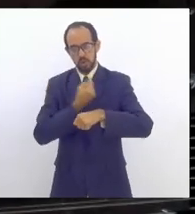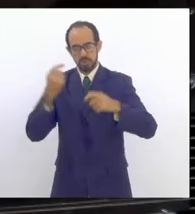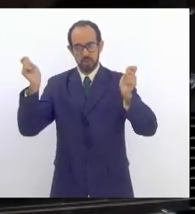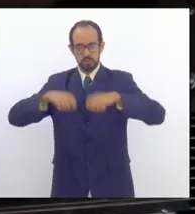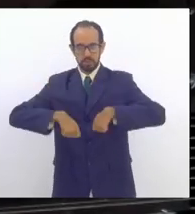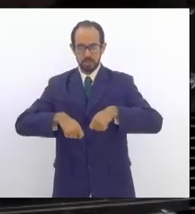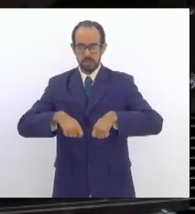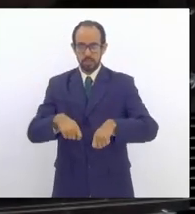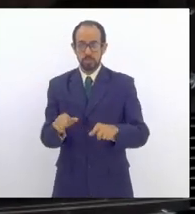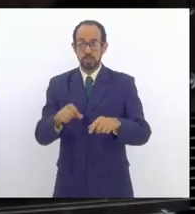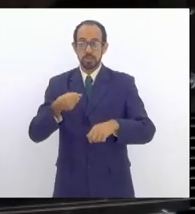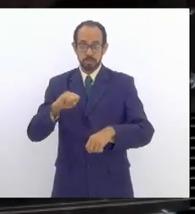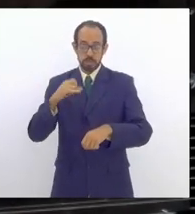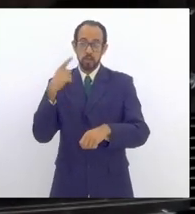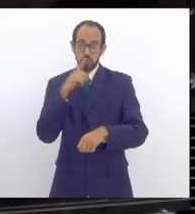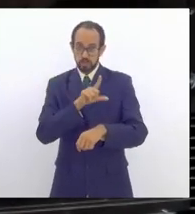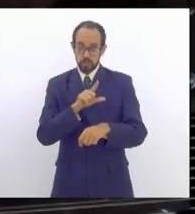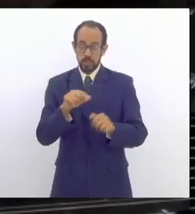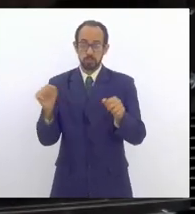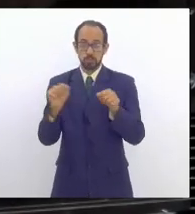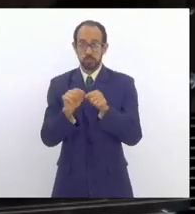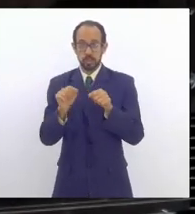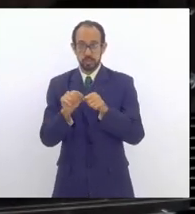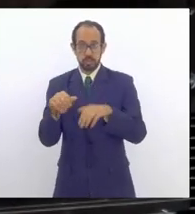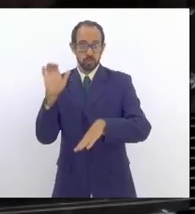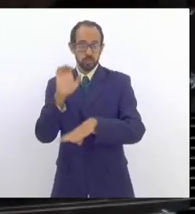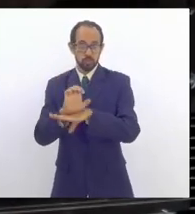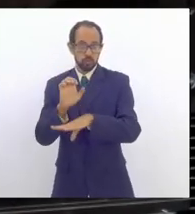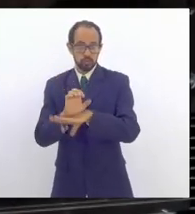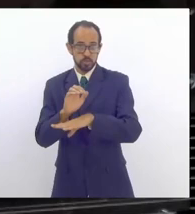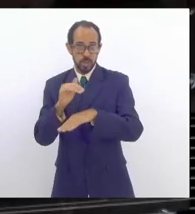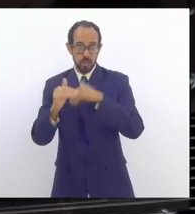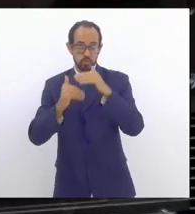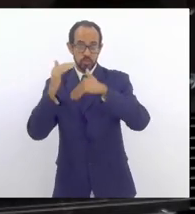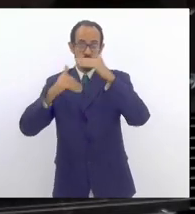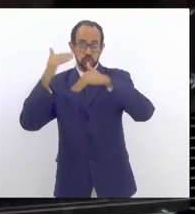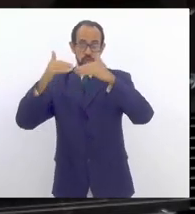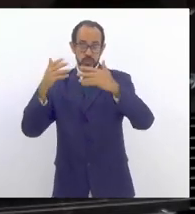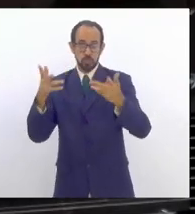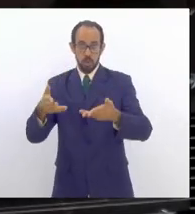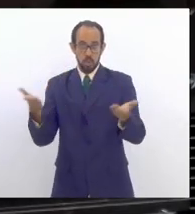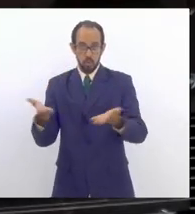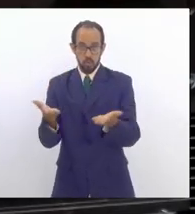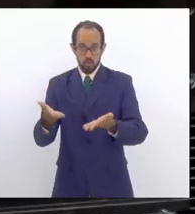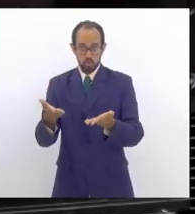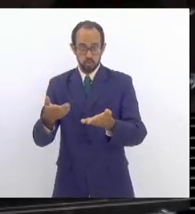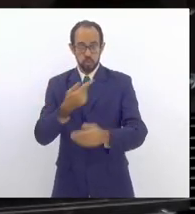se conseguimos trazer o Estado ao patamar que se encontra hoje, como governador